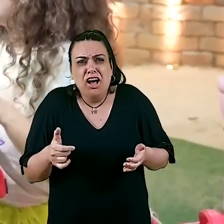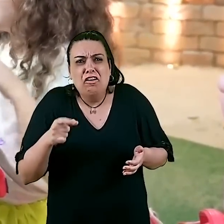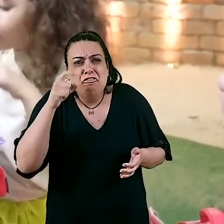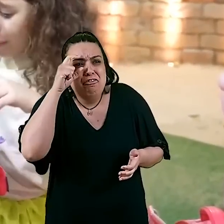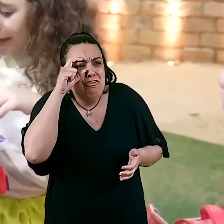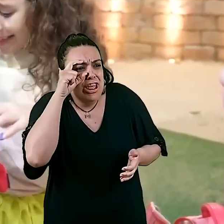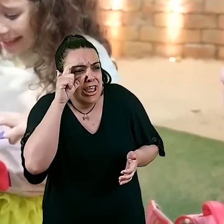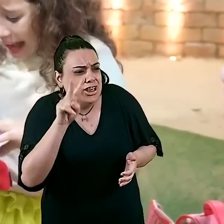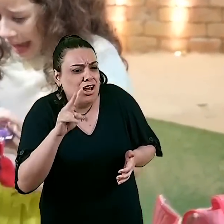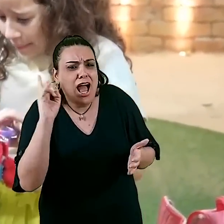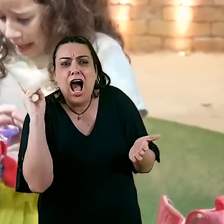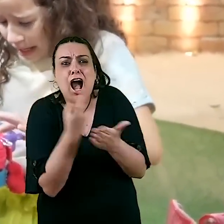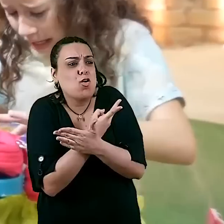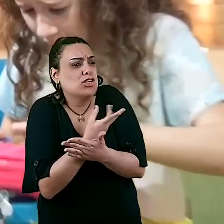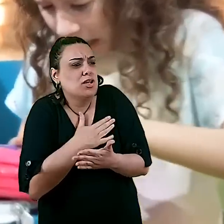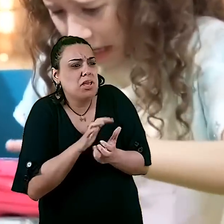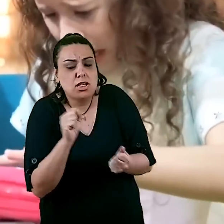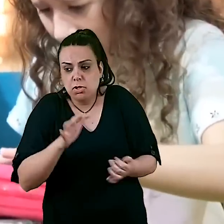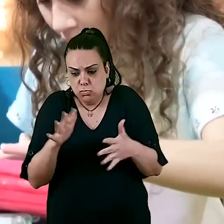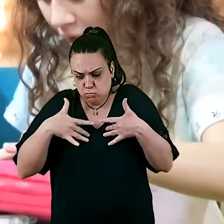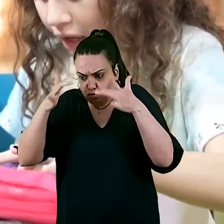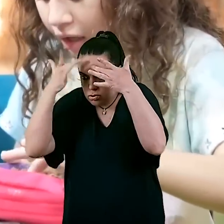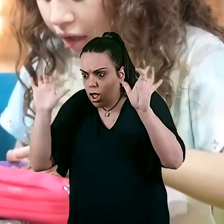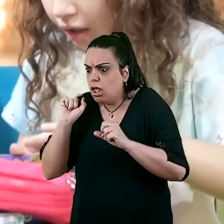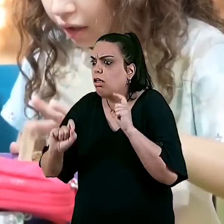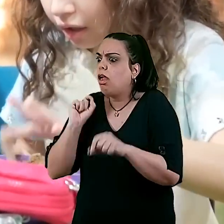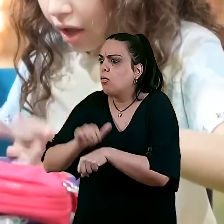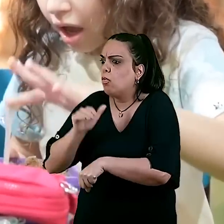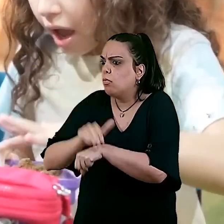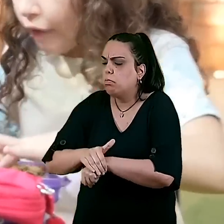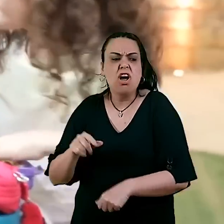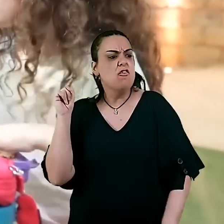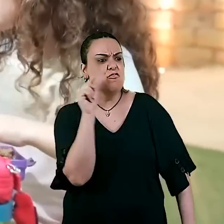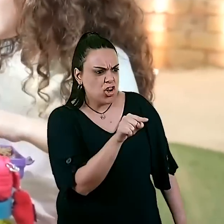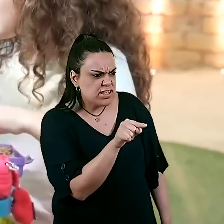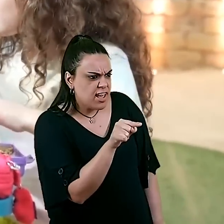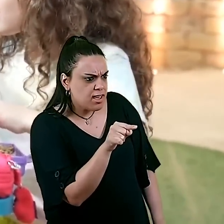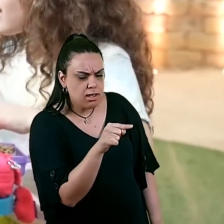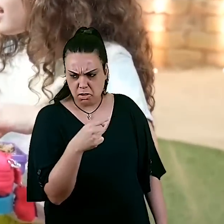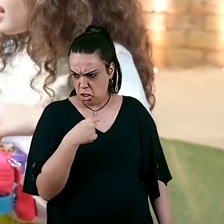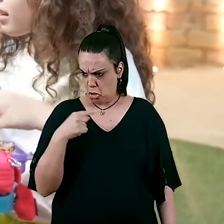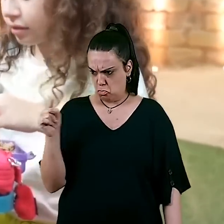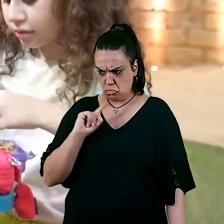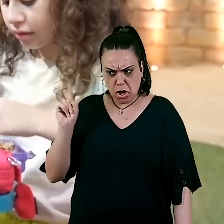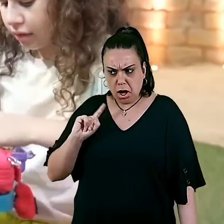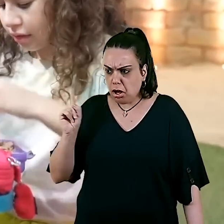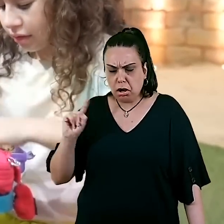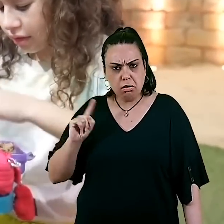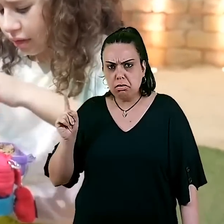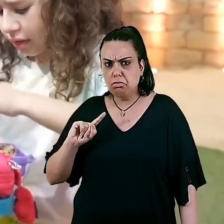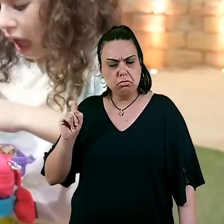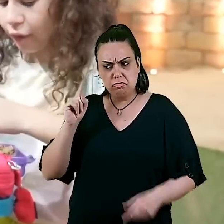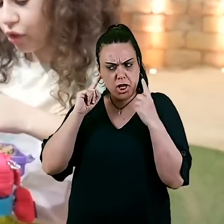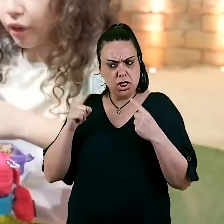Vitor, o que aconteceu com a minha slime? Eu não sei, Valentina. Quem foi que fez isso? Foi você? Não,